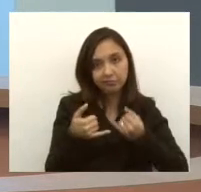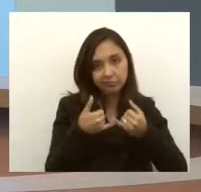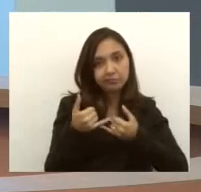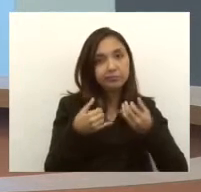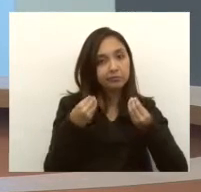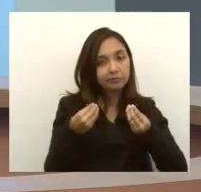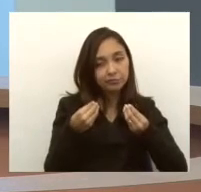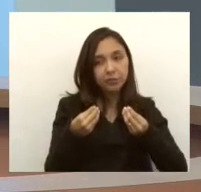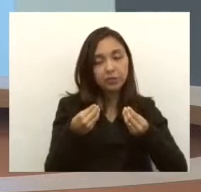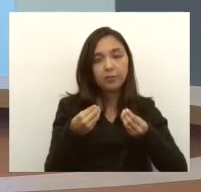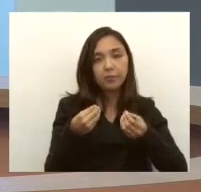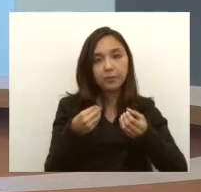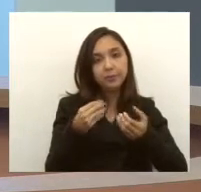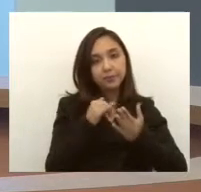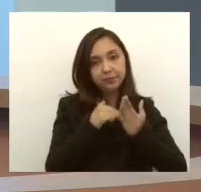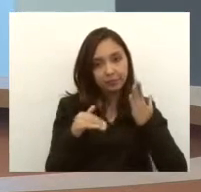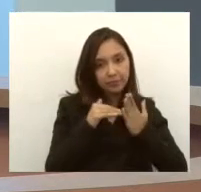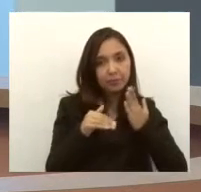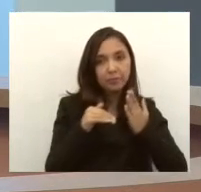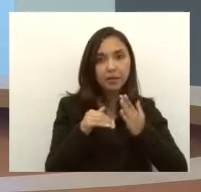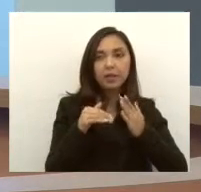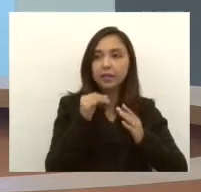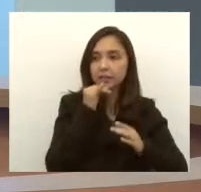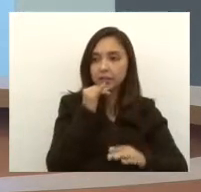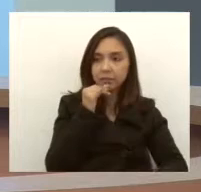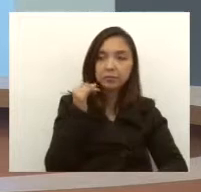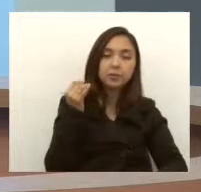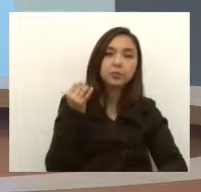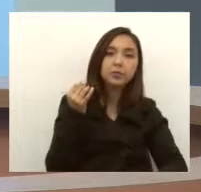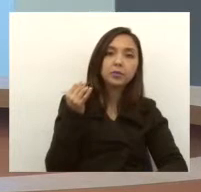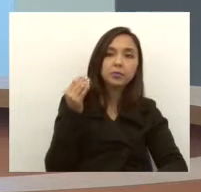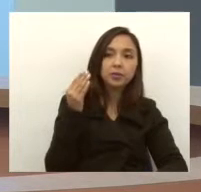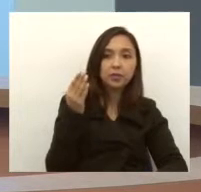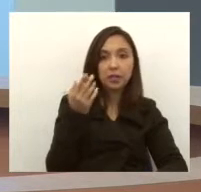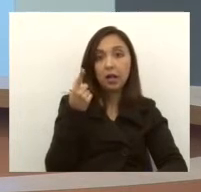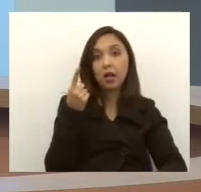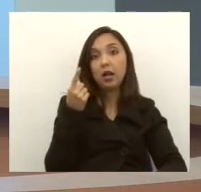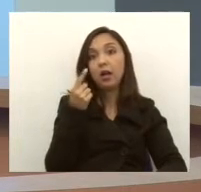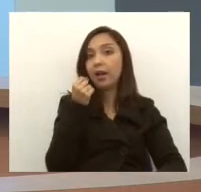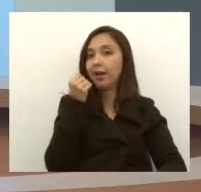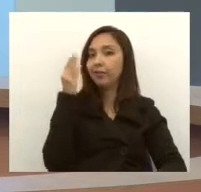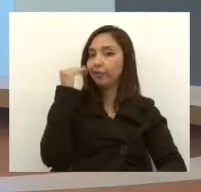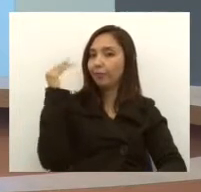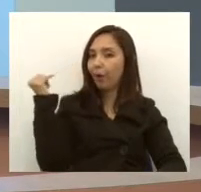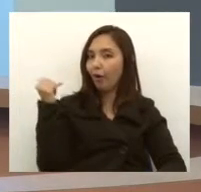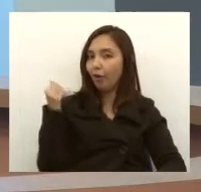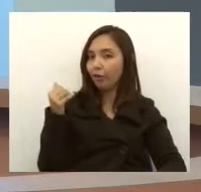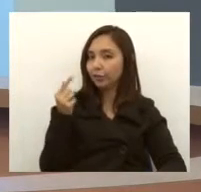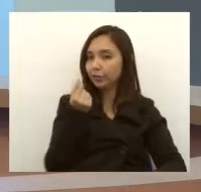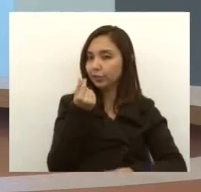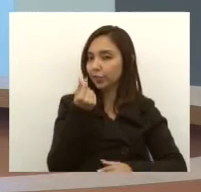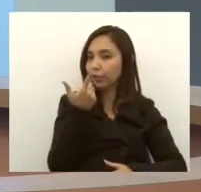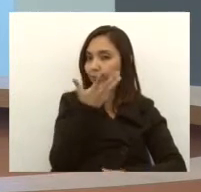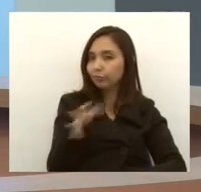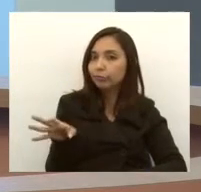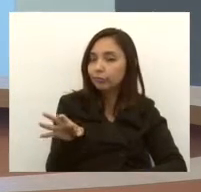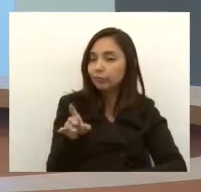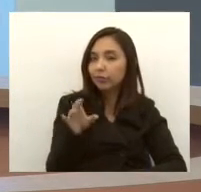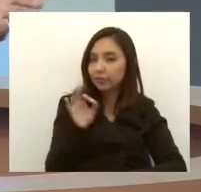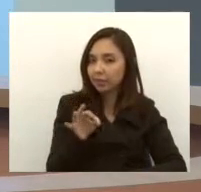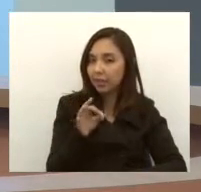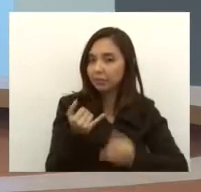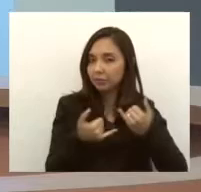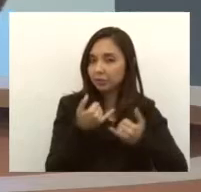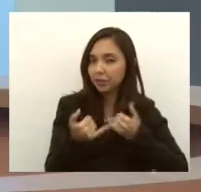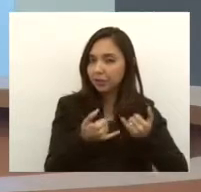brincadeira. Meio milhão de reais com um artista que abriu mão do seu cachê é brincadeira. E aí,